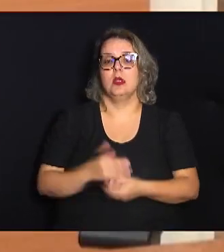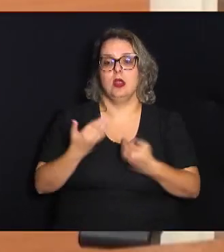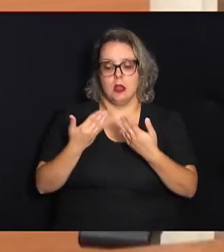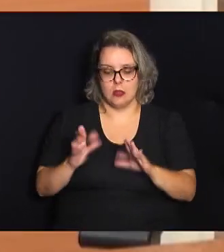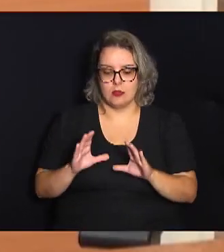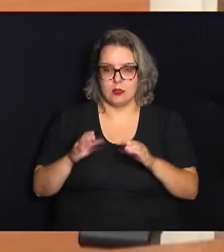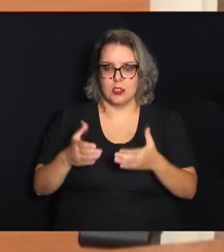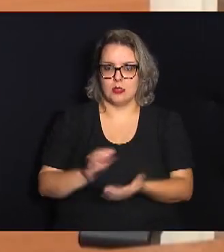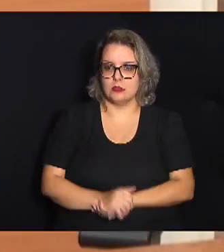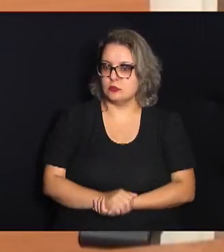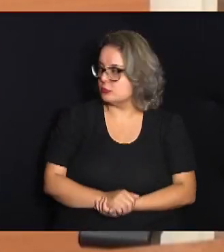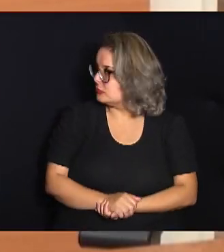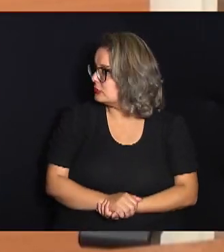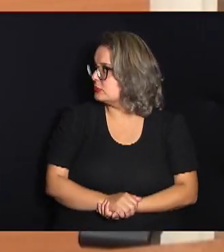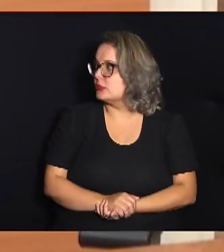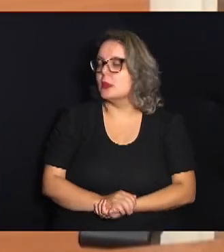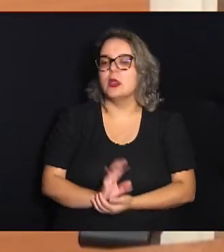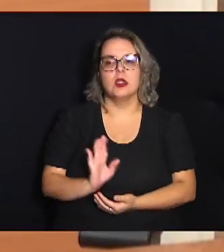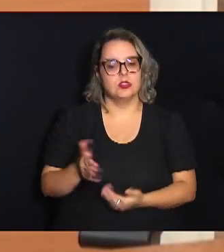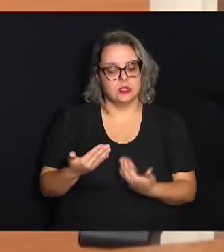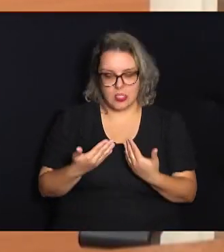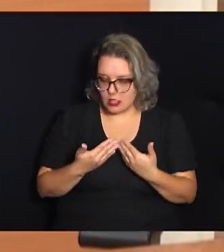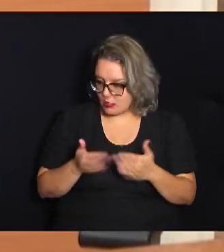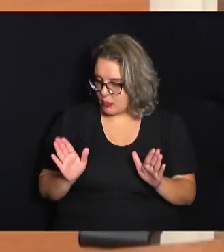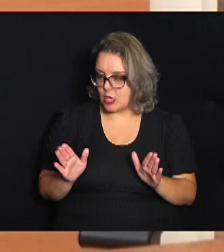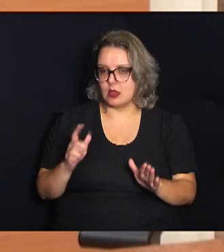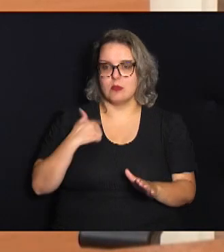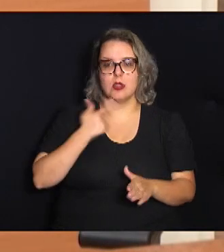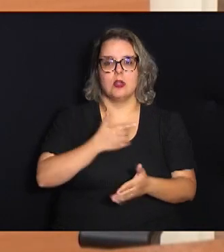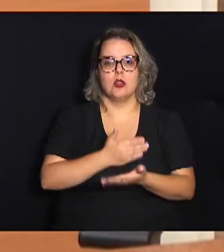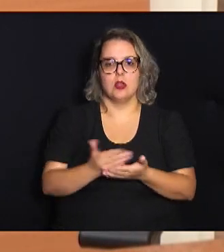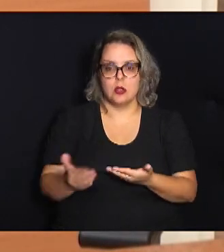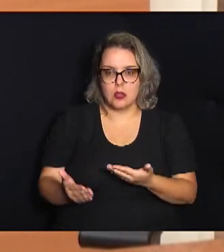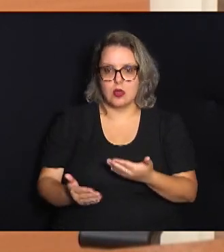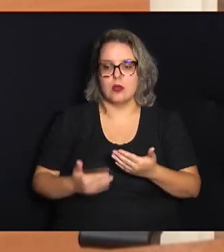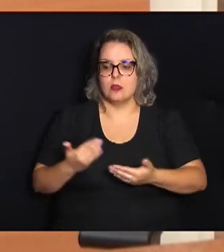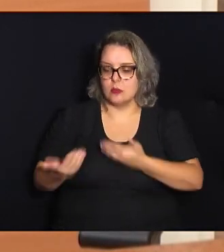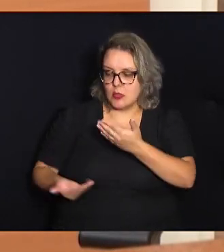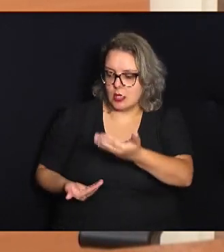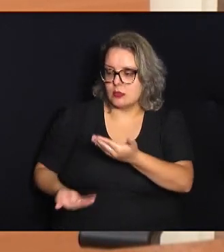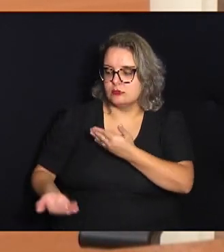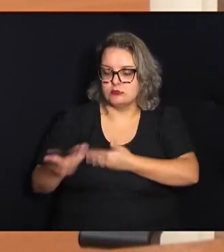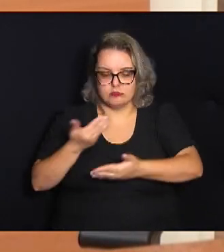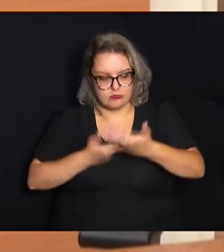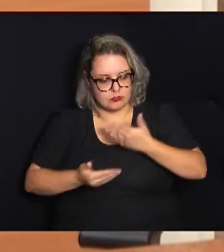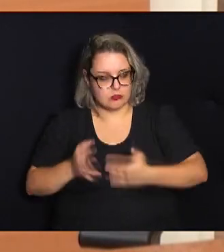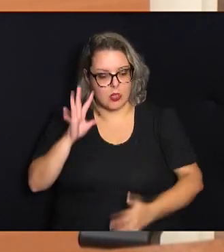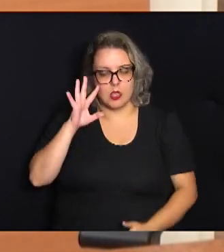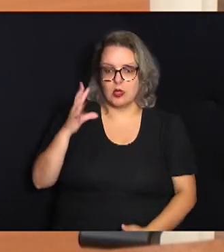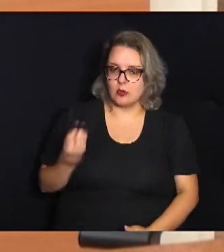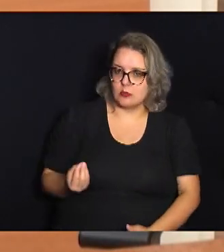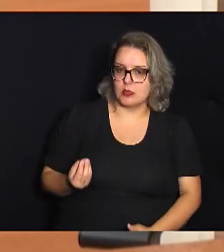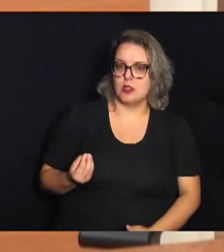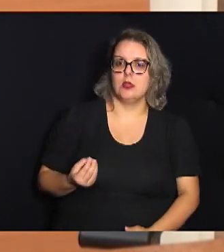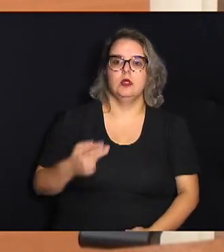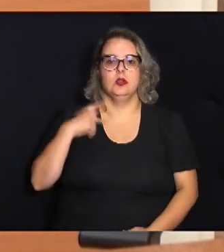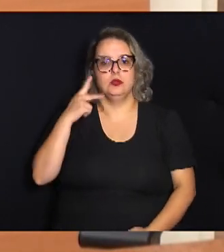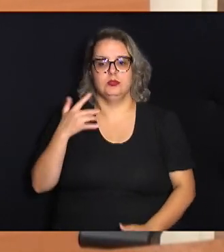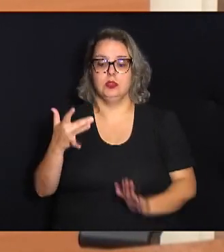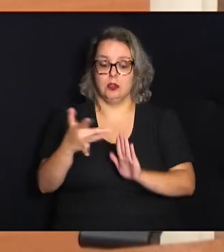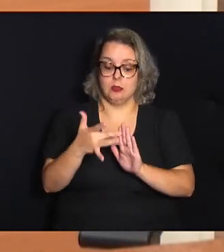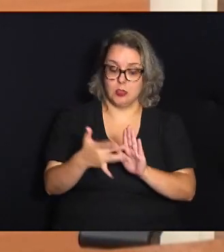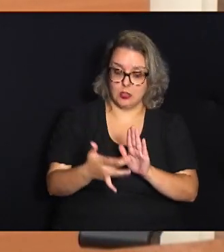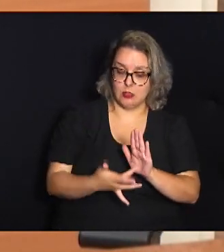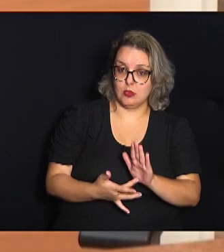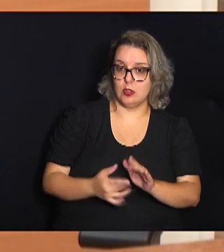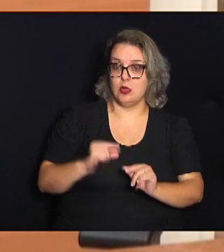Já está aberta a porta para nós começarmos a bater bola, trocar ideia, trazer os vereadores aí para uma pauta um